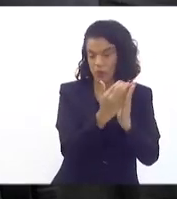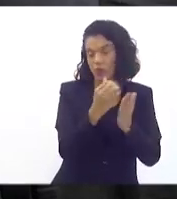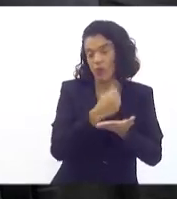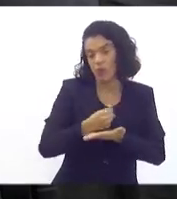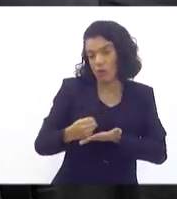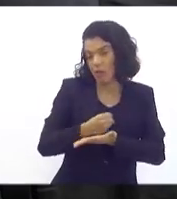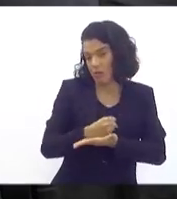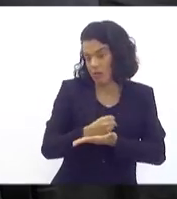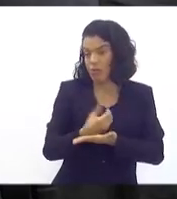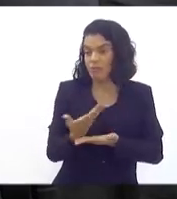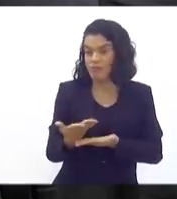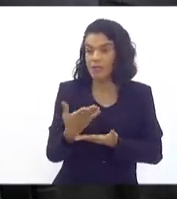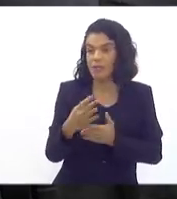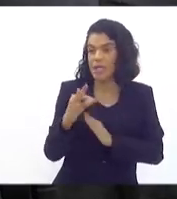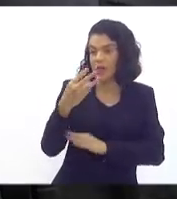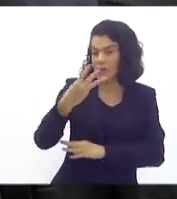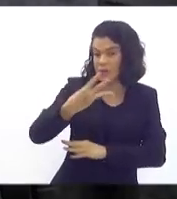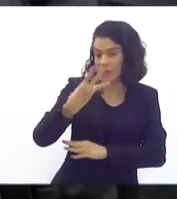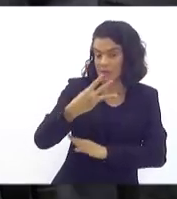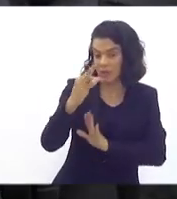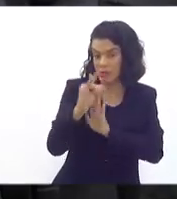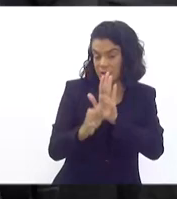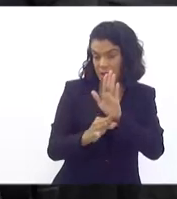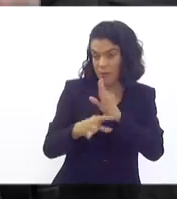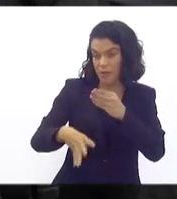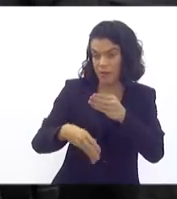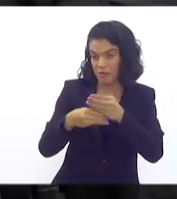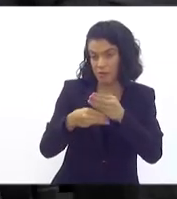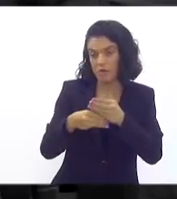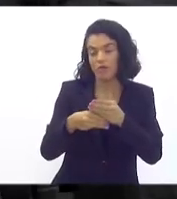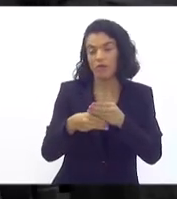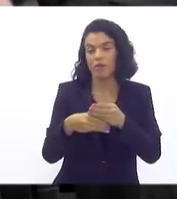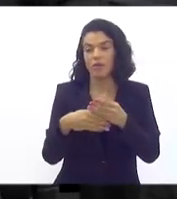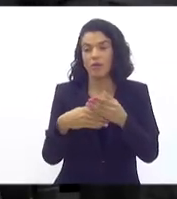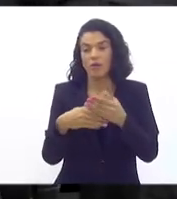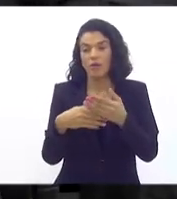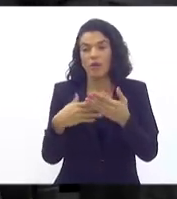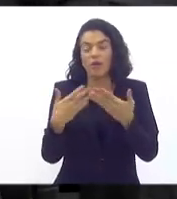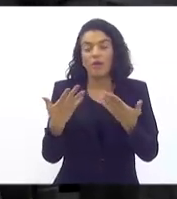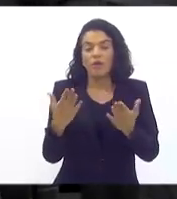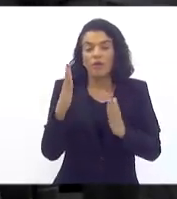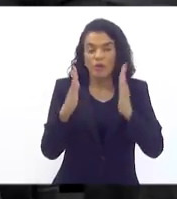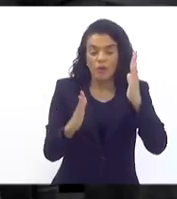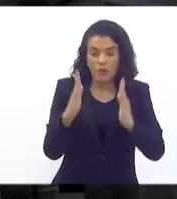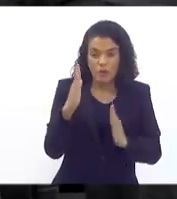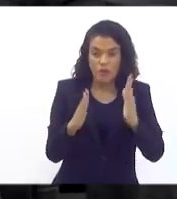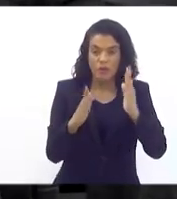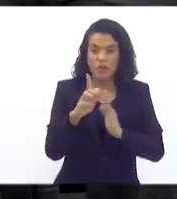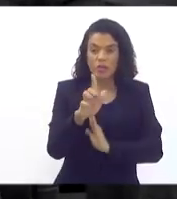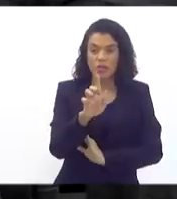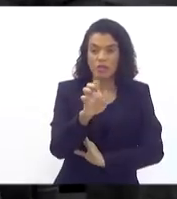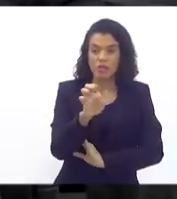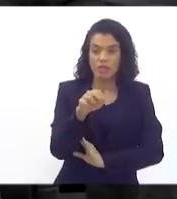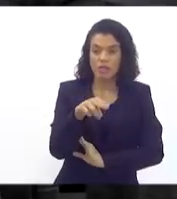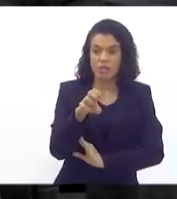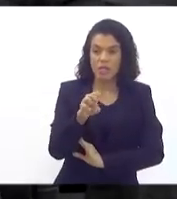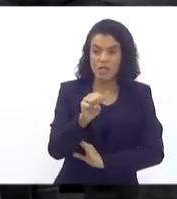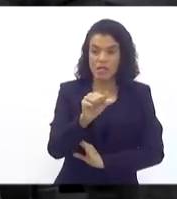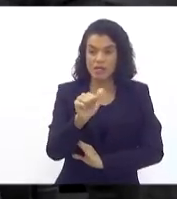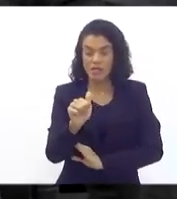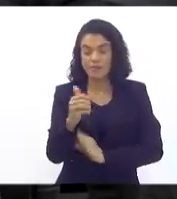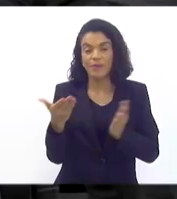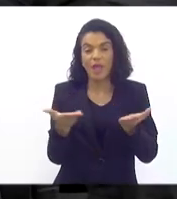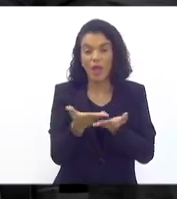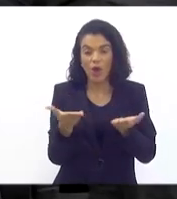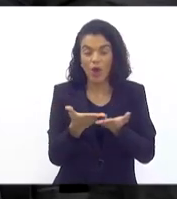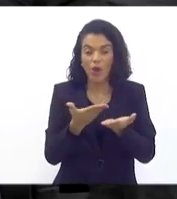o entendimento na época e esse termo aditivo foi objeto num determinado período pela genésia e hoje ele foi reaberto